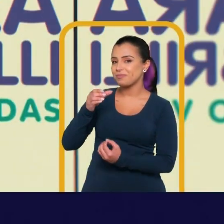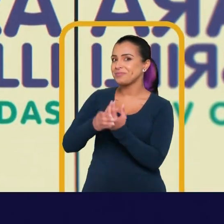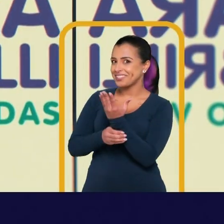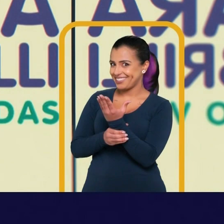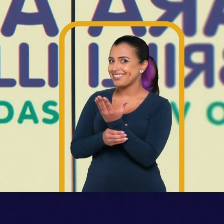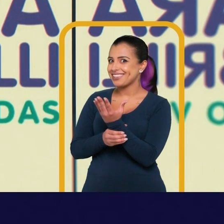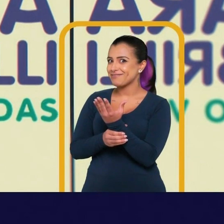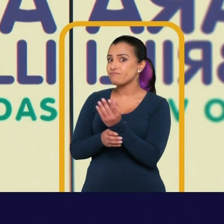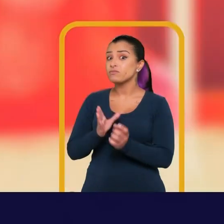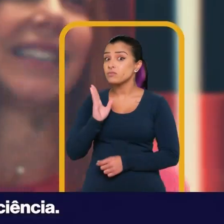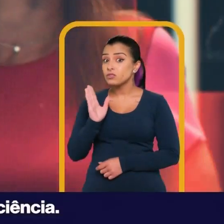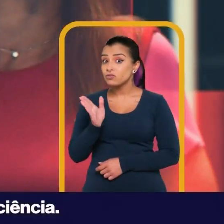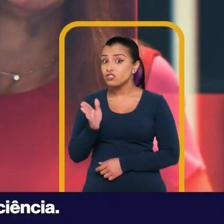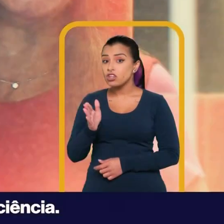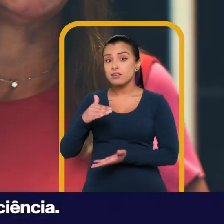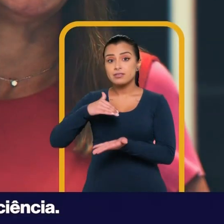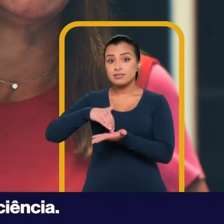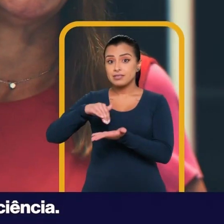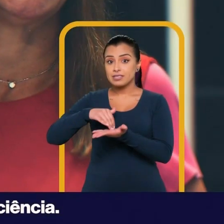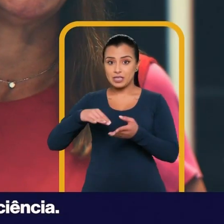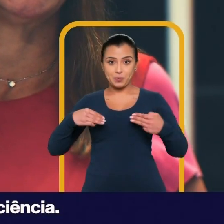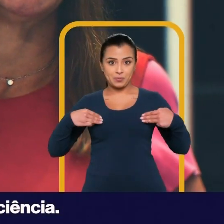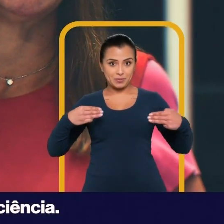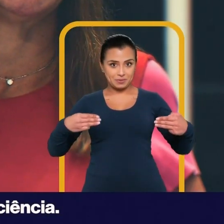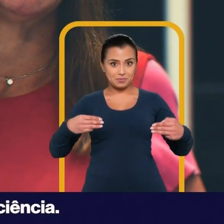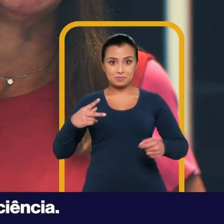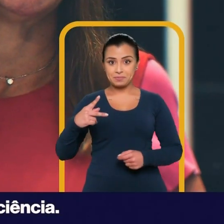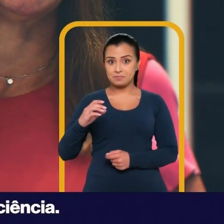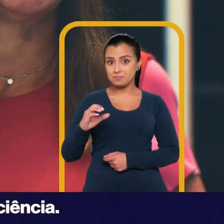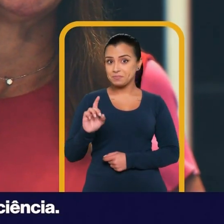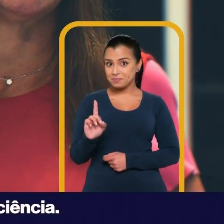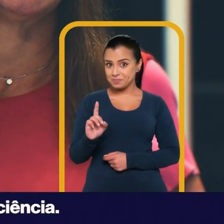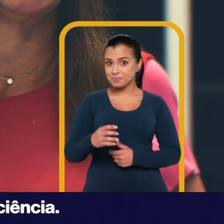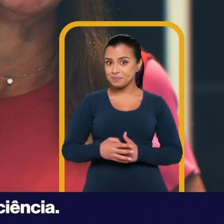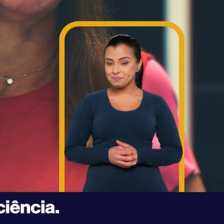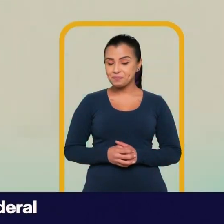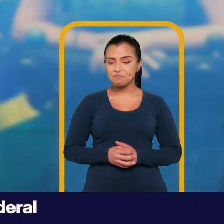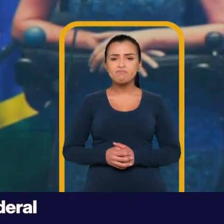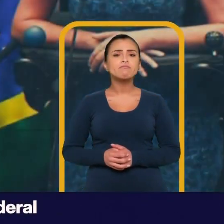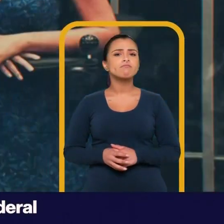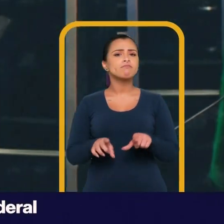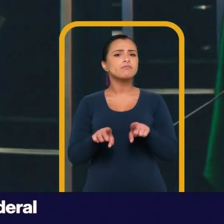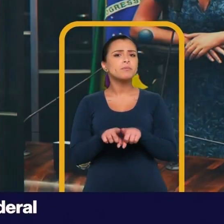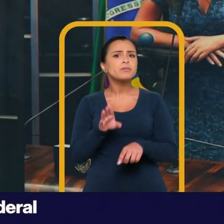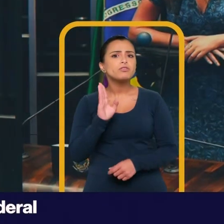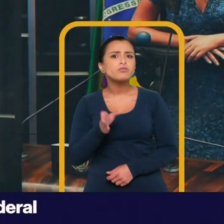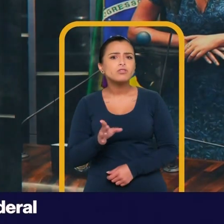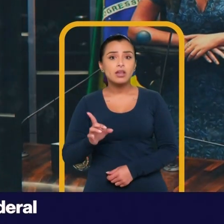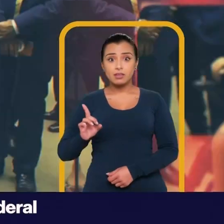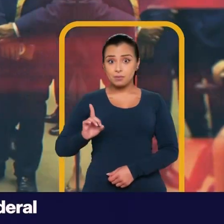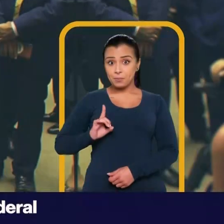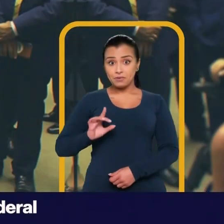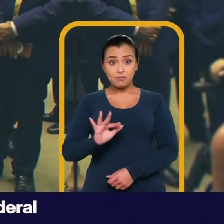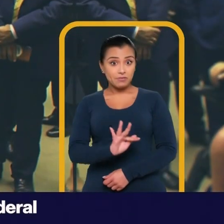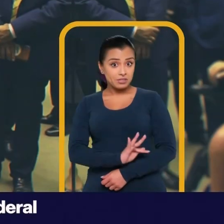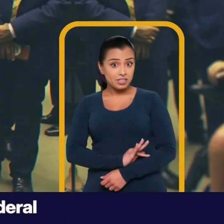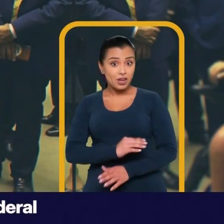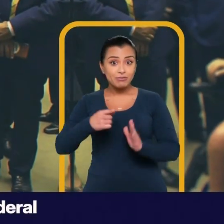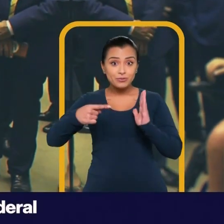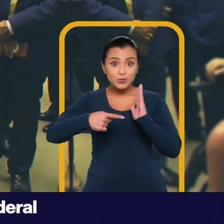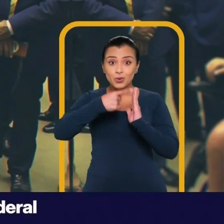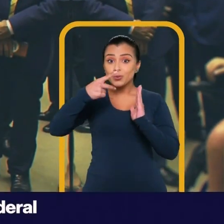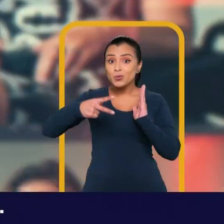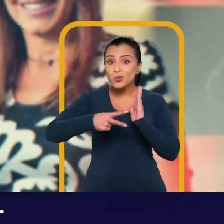uma ONG, fui secretária municipal da pessoa com deficiência, cumpri 2 mandatos como